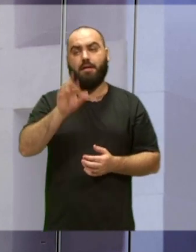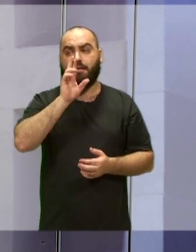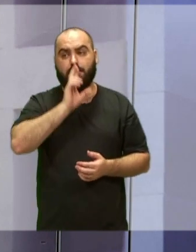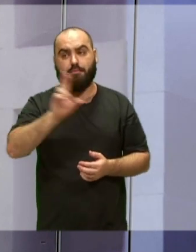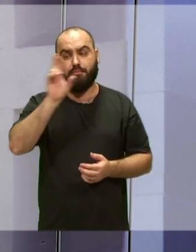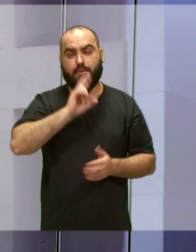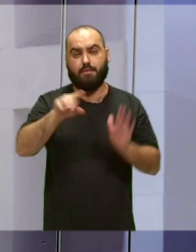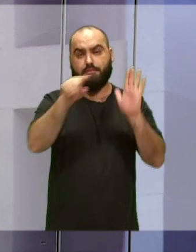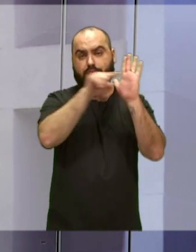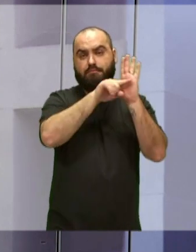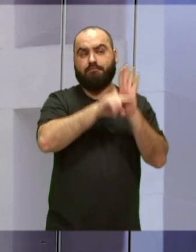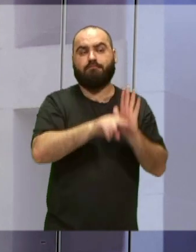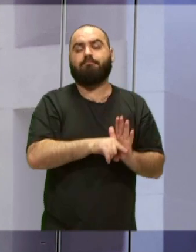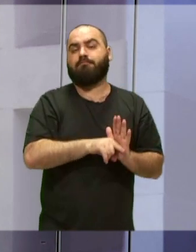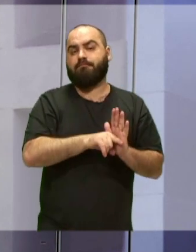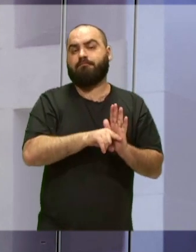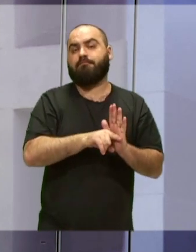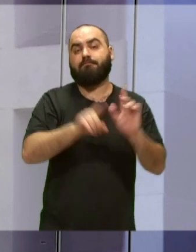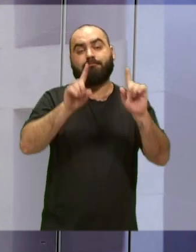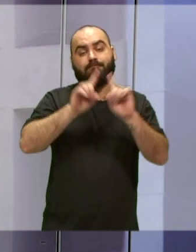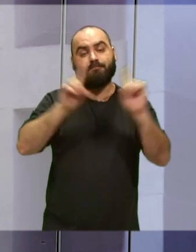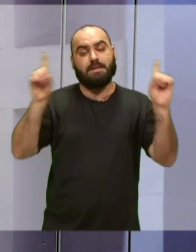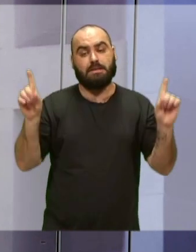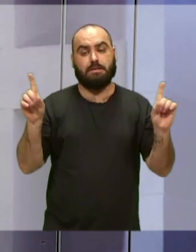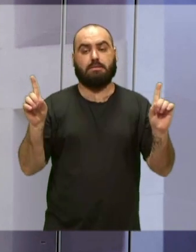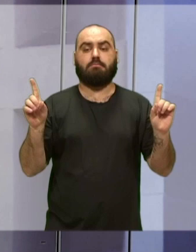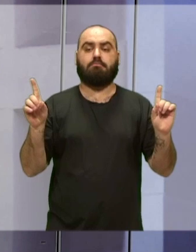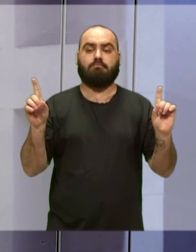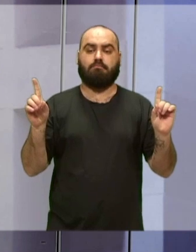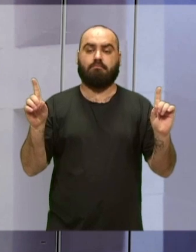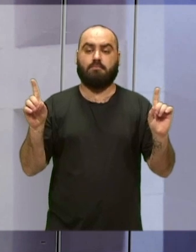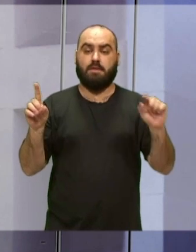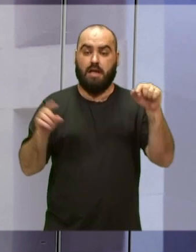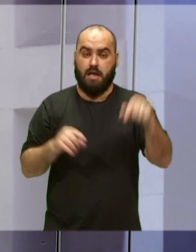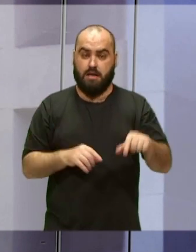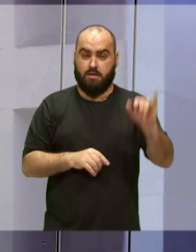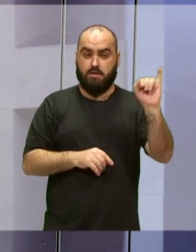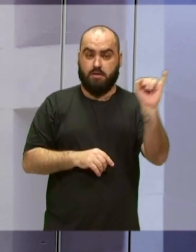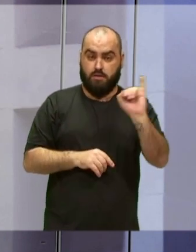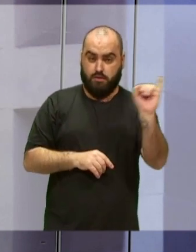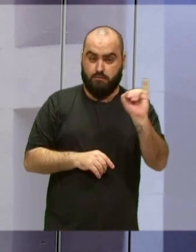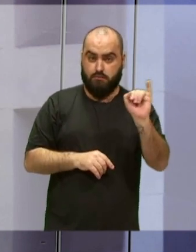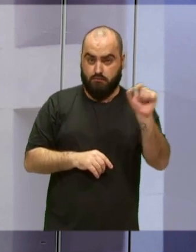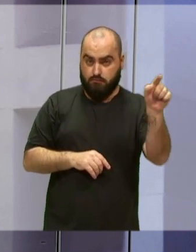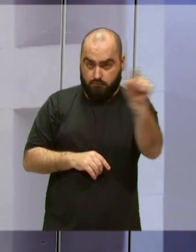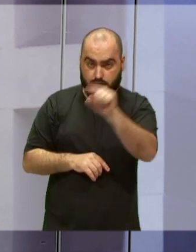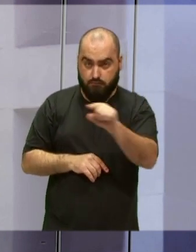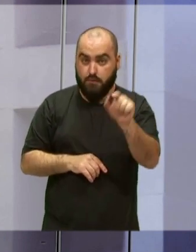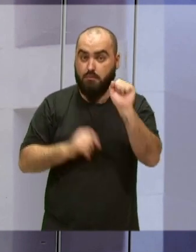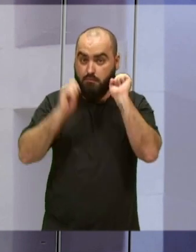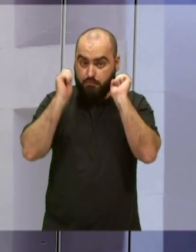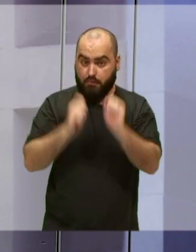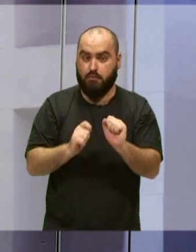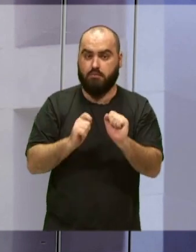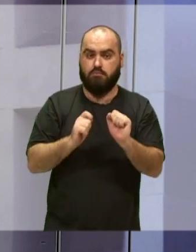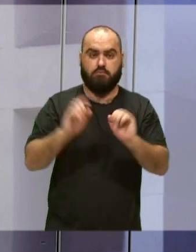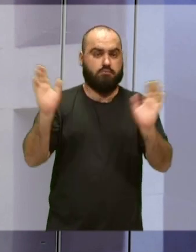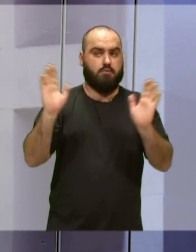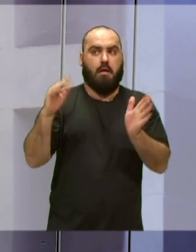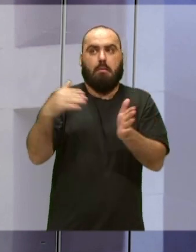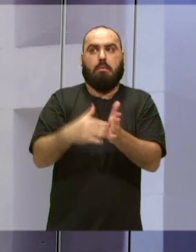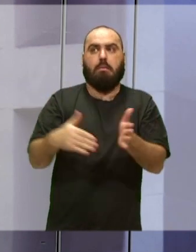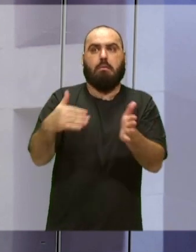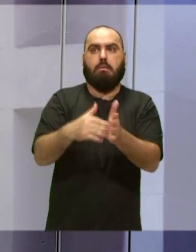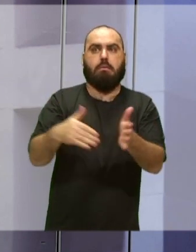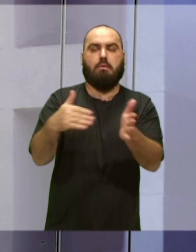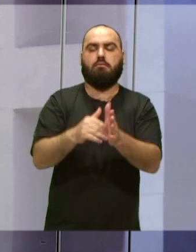para pro ramo imobiliário mas em Itajaí você que tá nos ouvindo você pode sim não é um impecílio